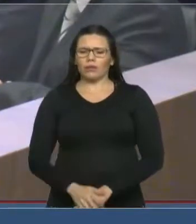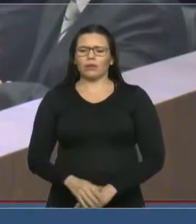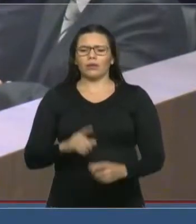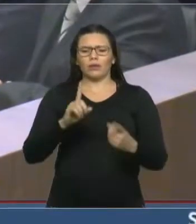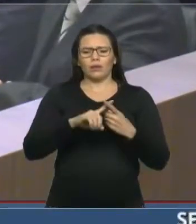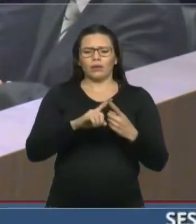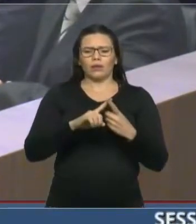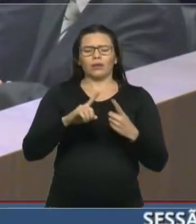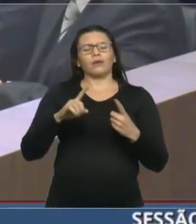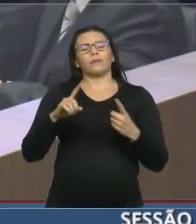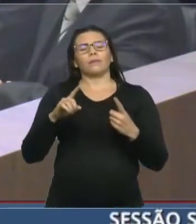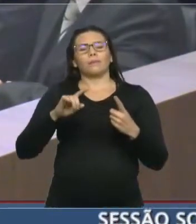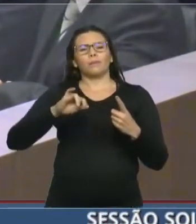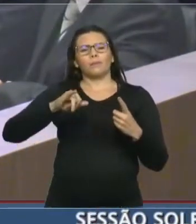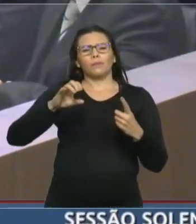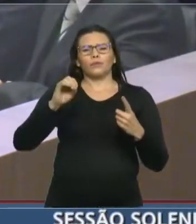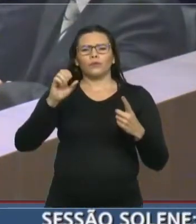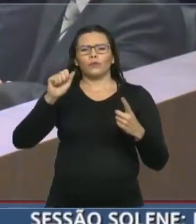Baiman.